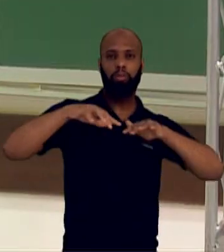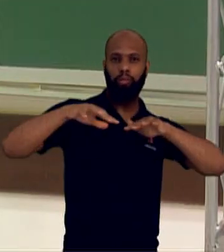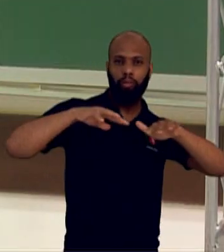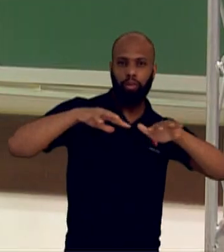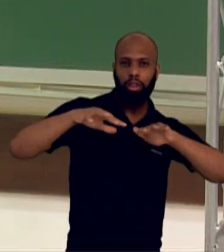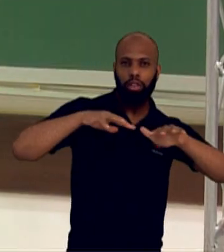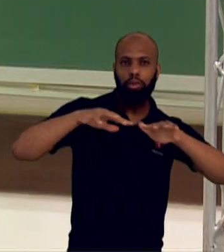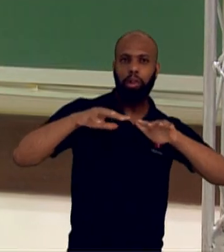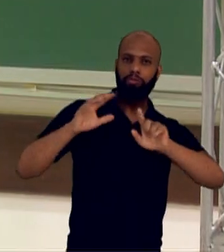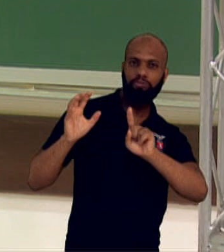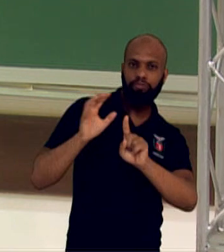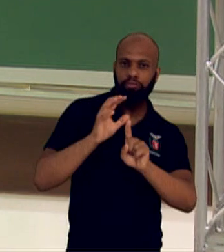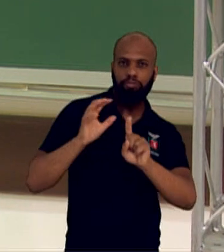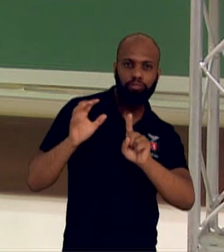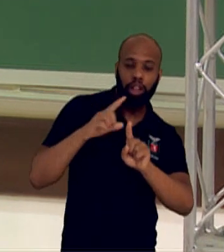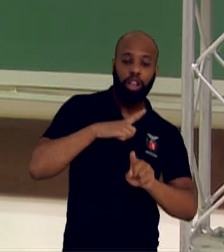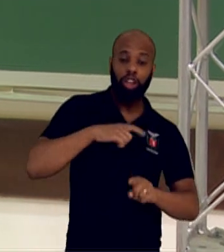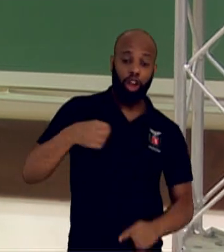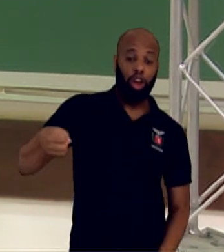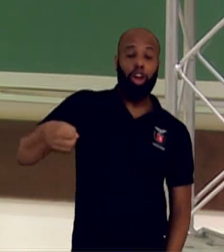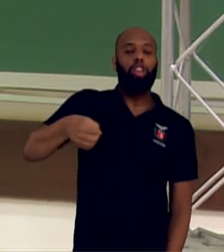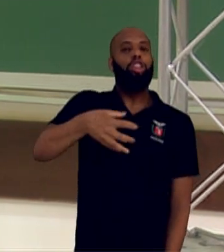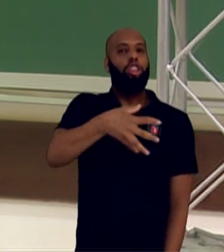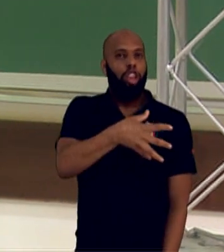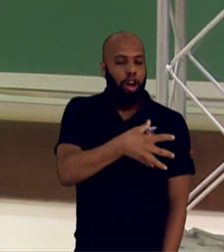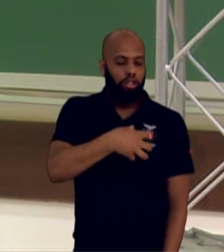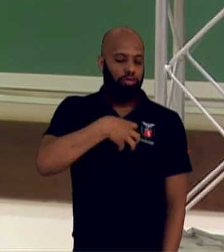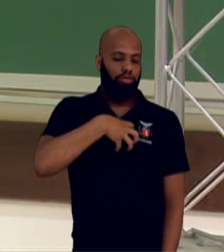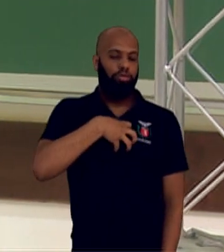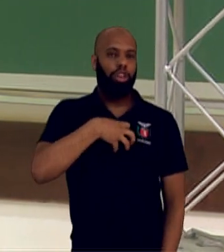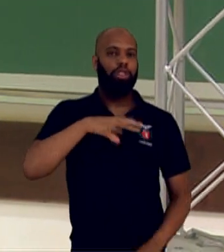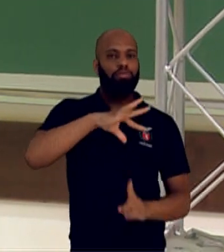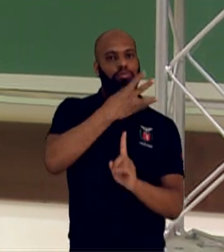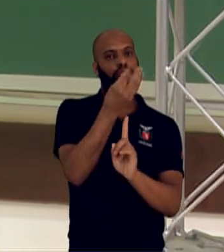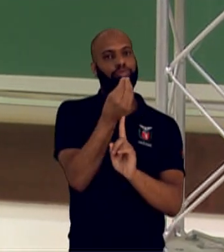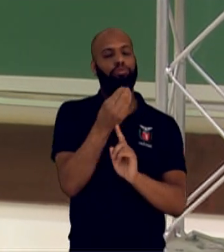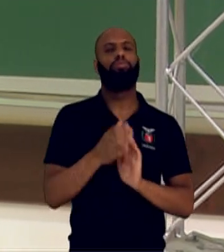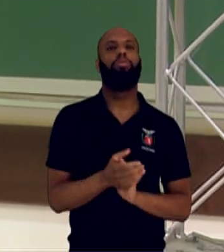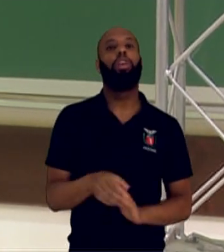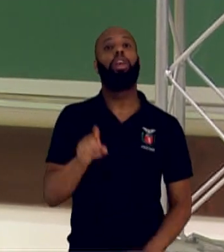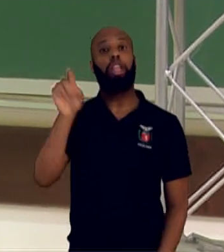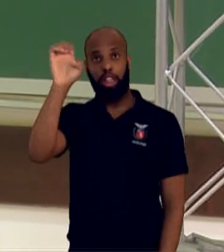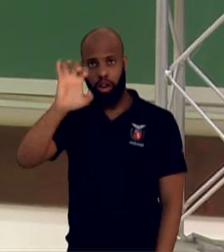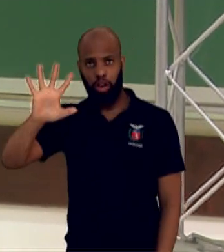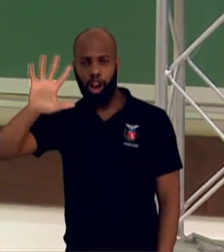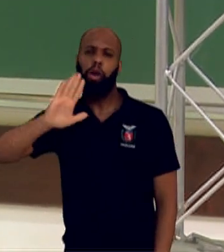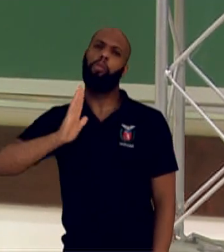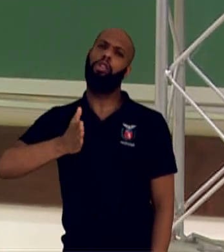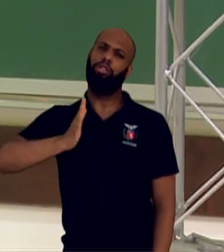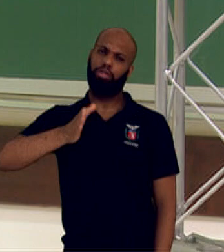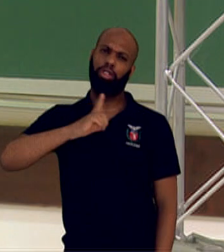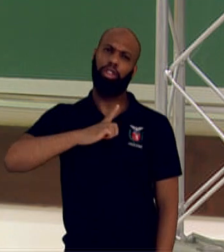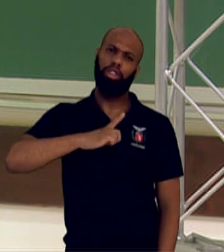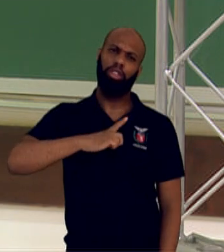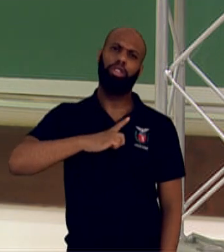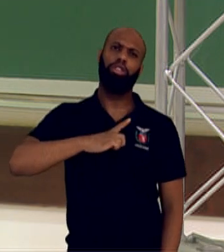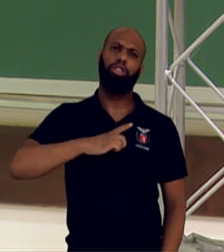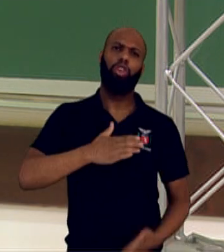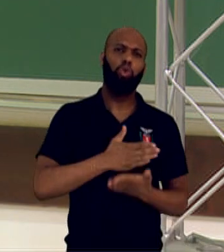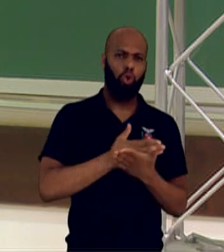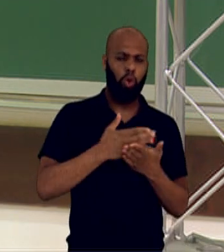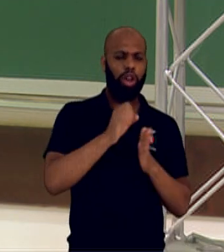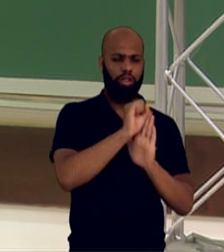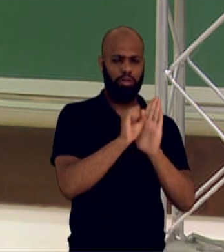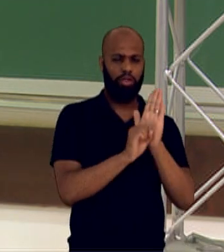movimentos que traziam novas tendências à arte e que lá já estavam acontecendo bem desde o iniciozinho do